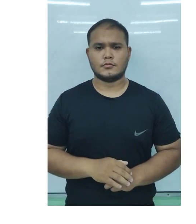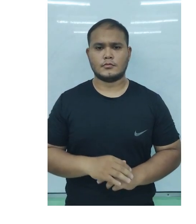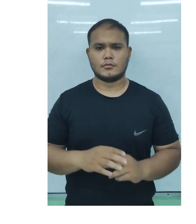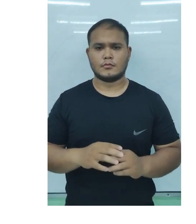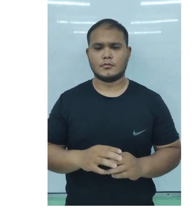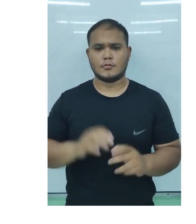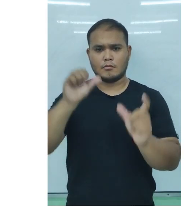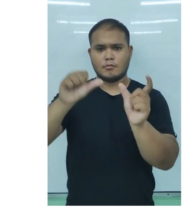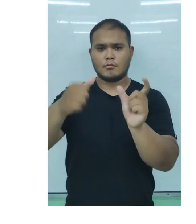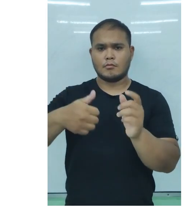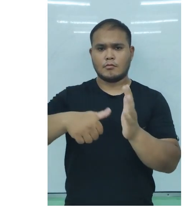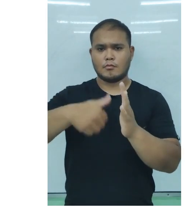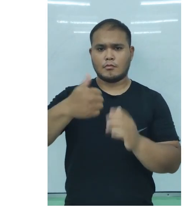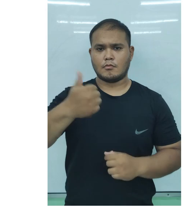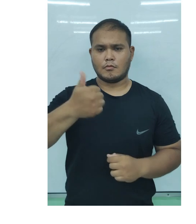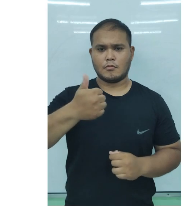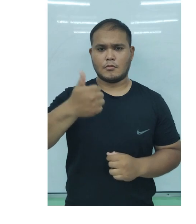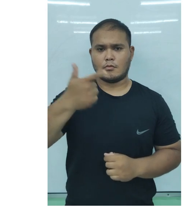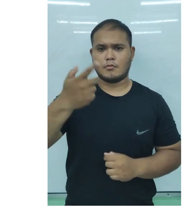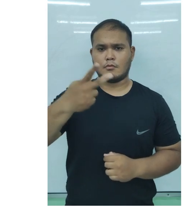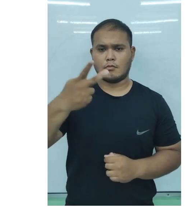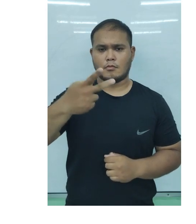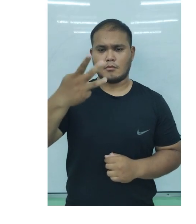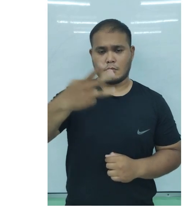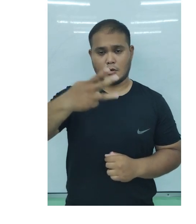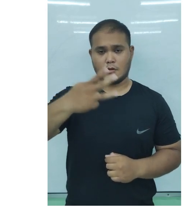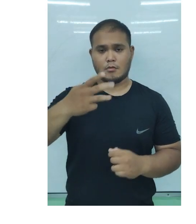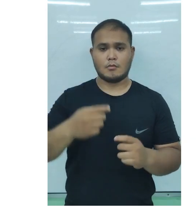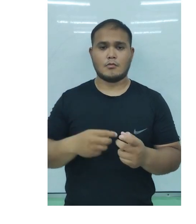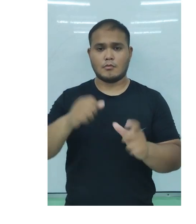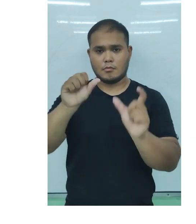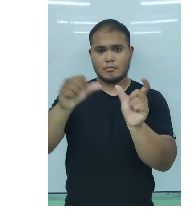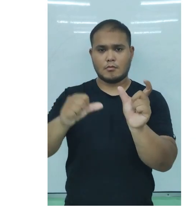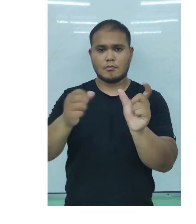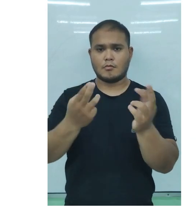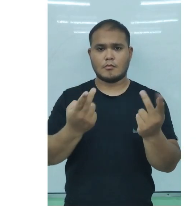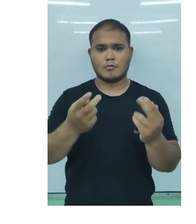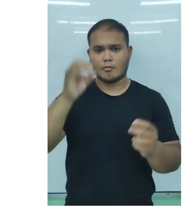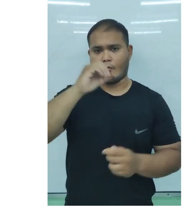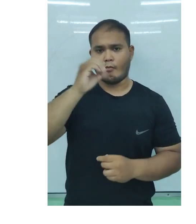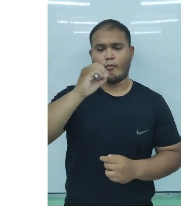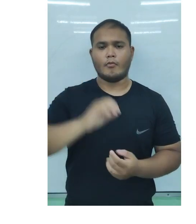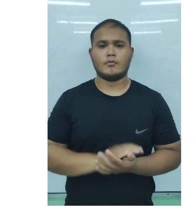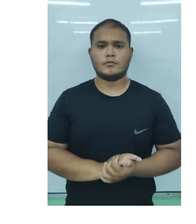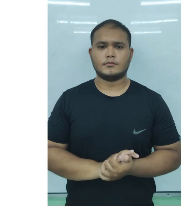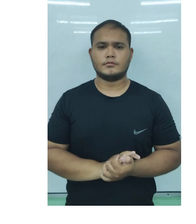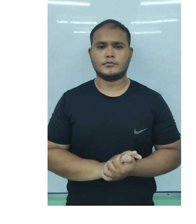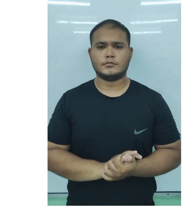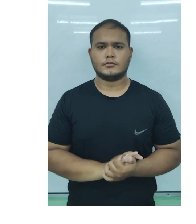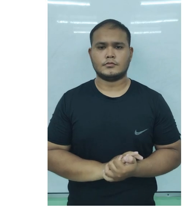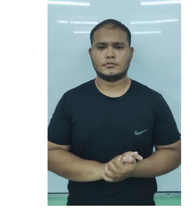O genitivo, melhoram. O dativo, melhoribus, e no ablativo também,